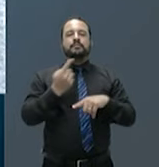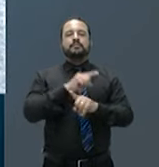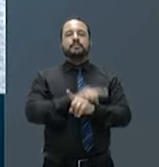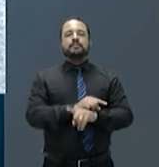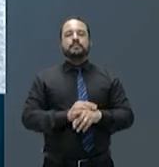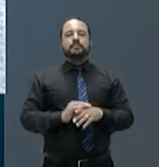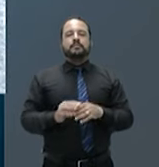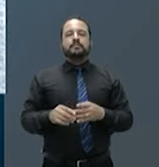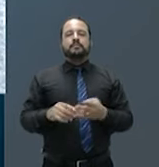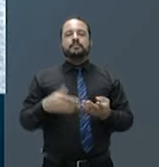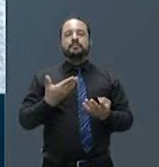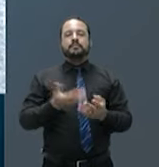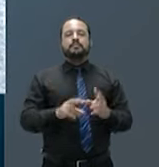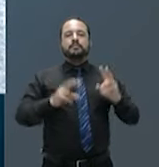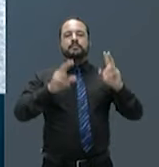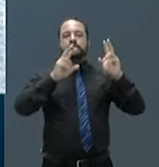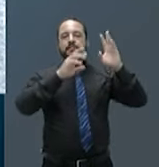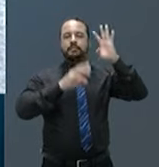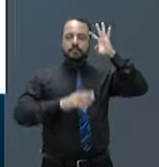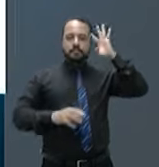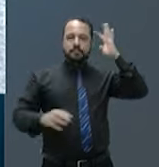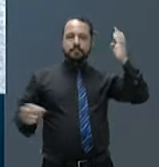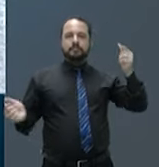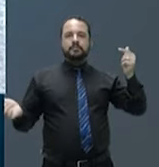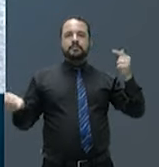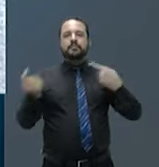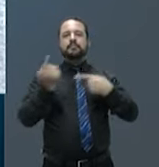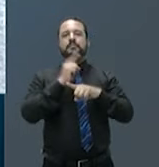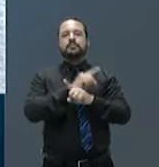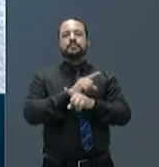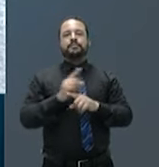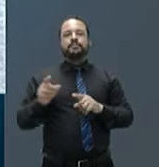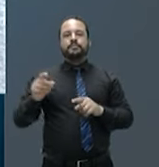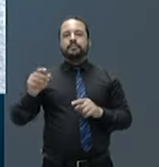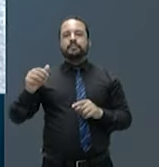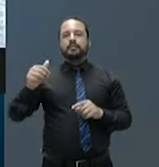aplicação da tese definida pelo tema 339 do STF,